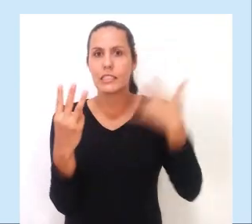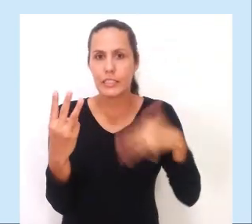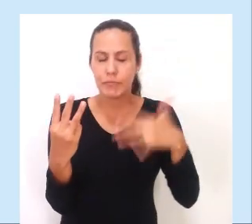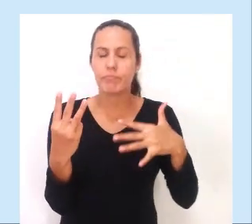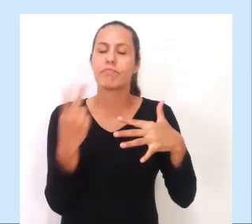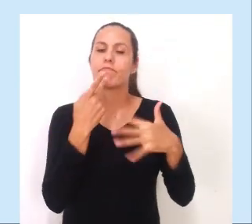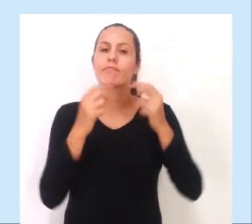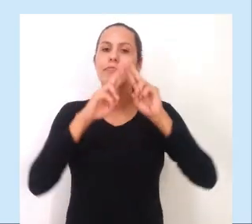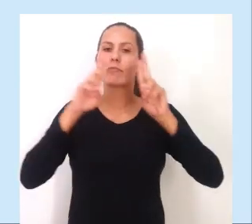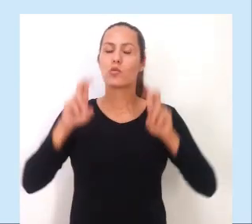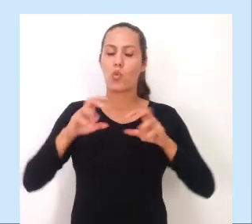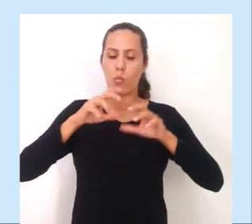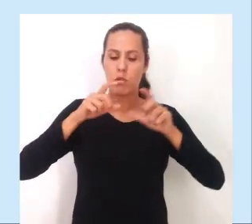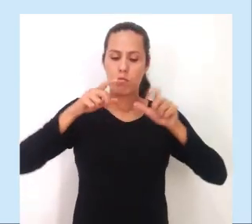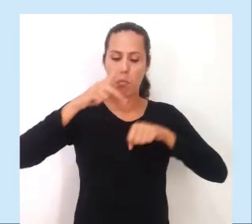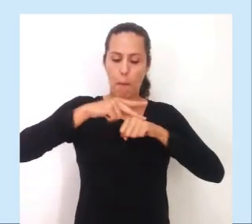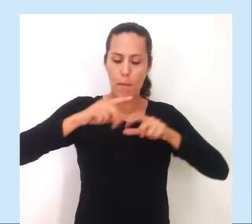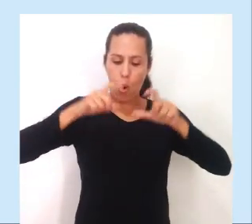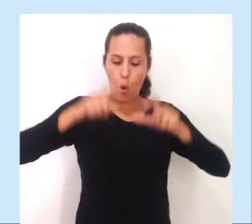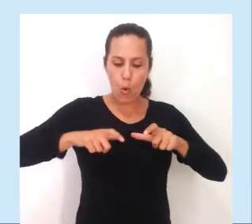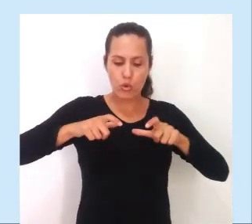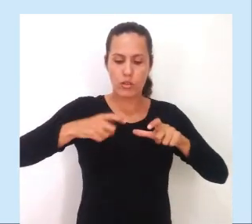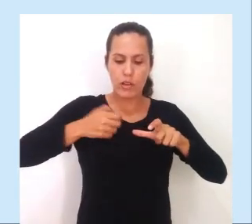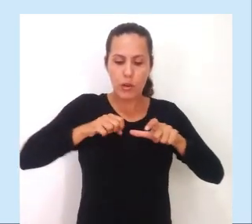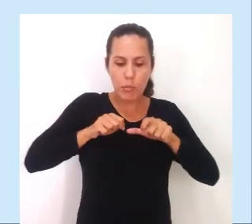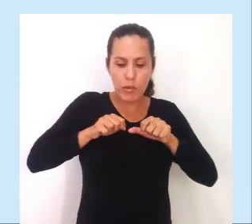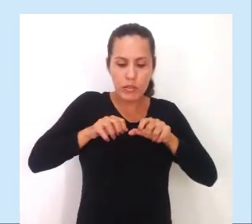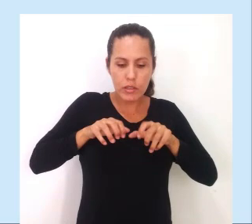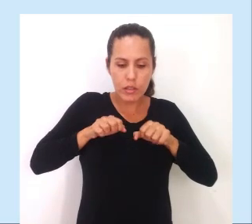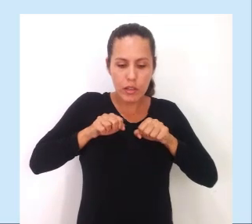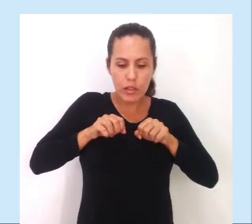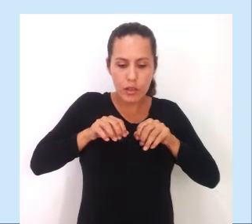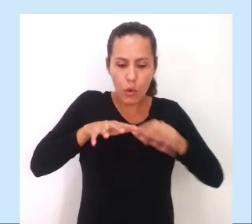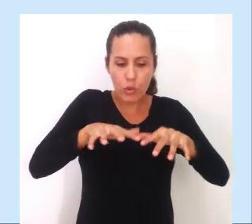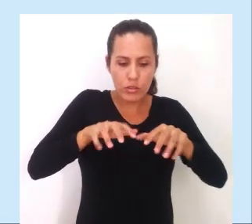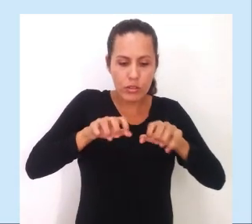sobre rochas, as rochas elas vão se dividindo